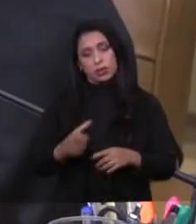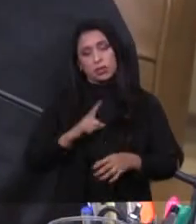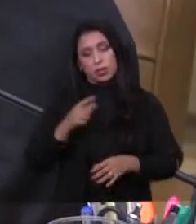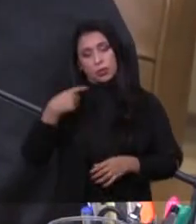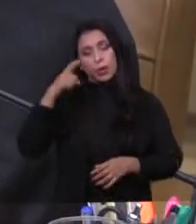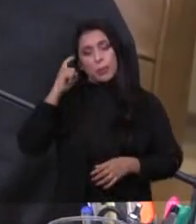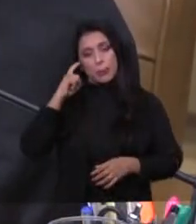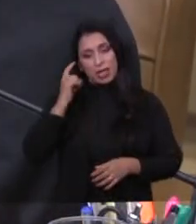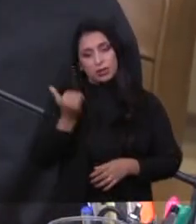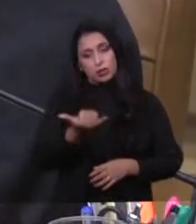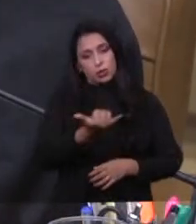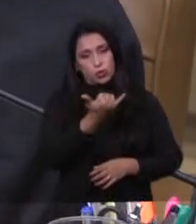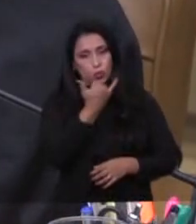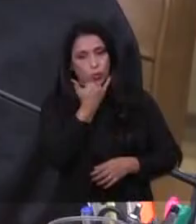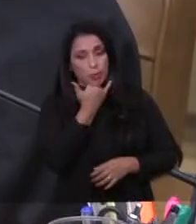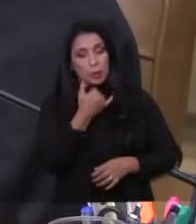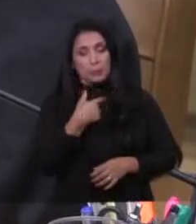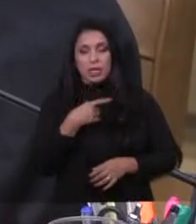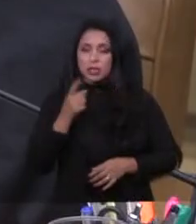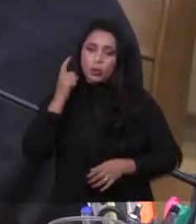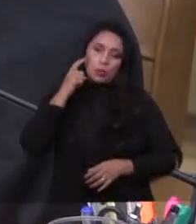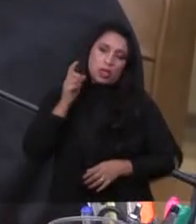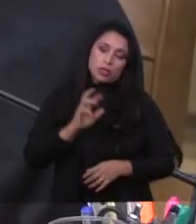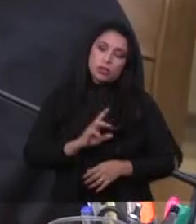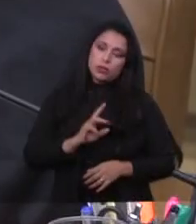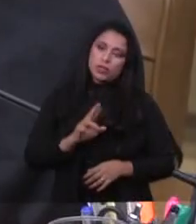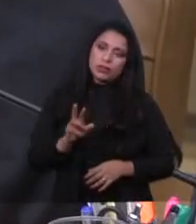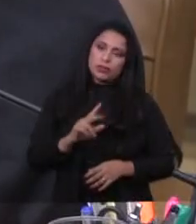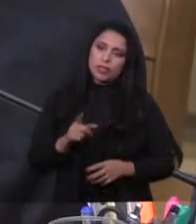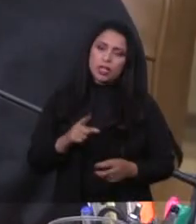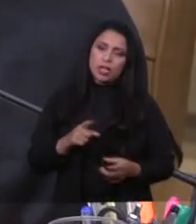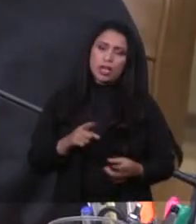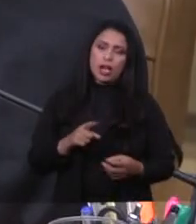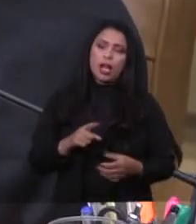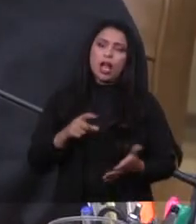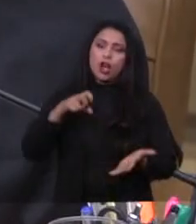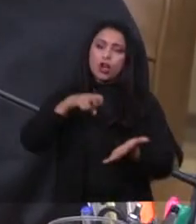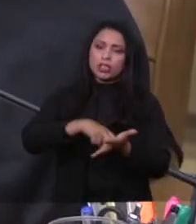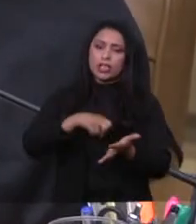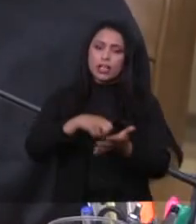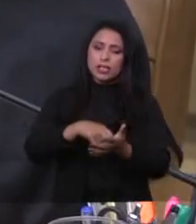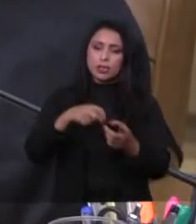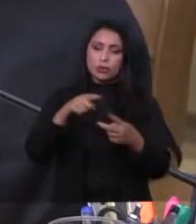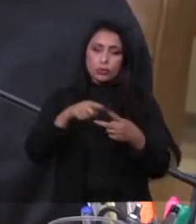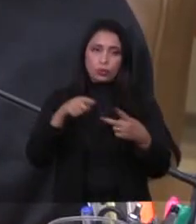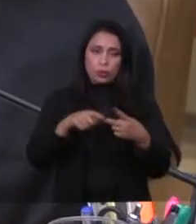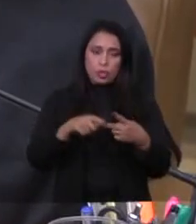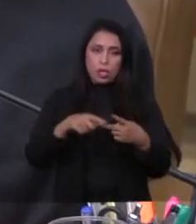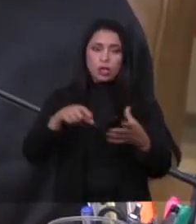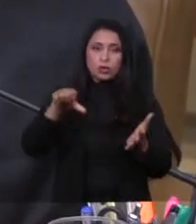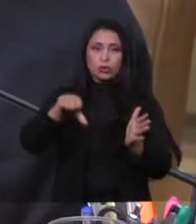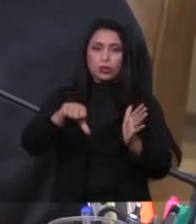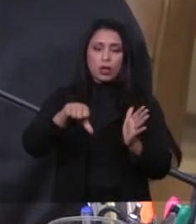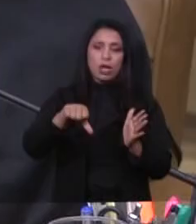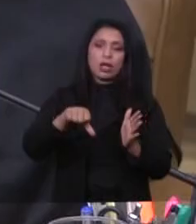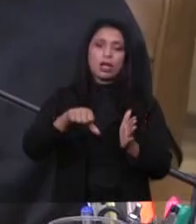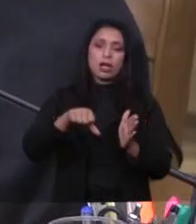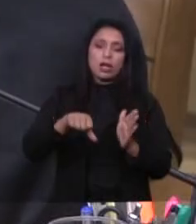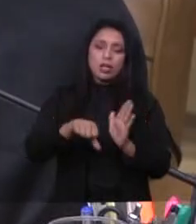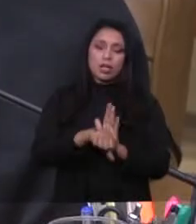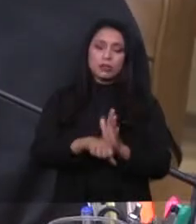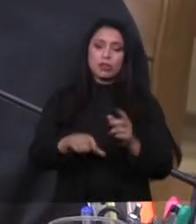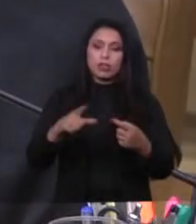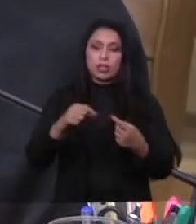penso com a devida vênia que não caberia uma dupla condenação, tanto pelo crime do artigo